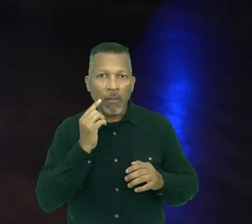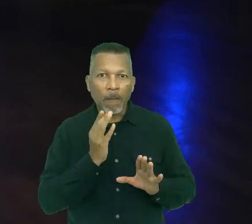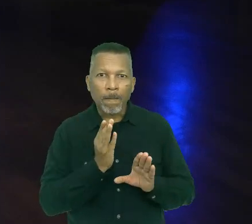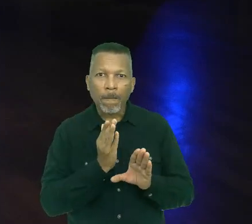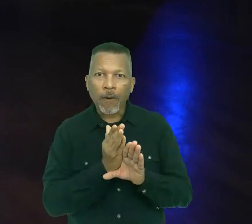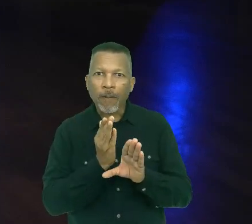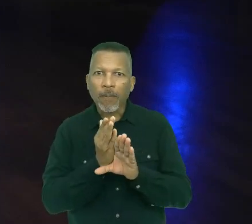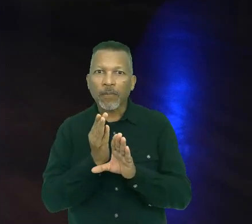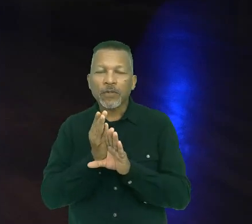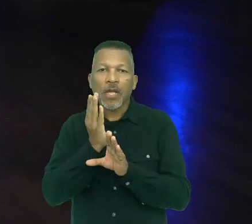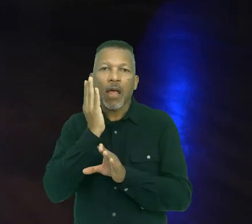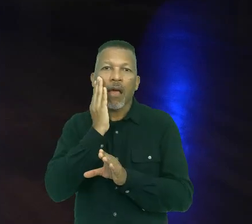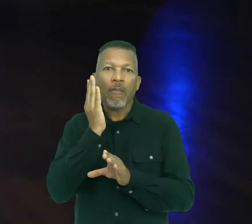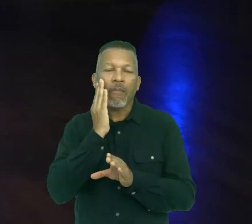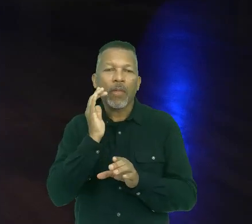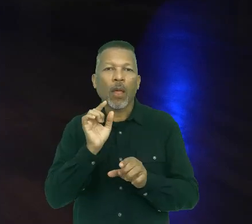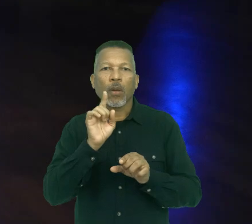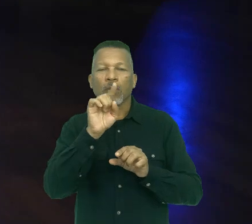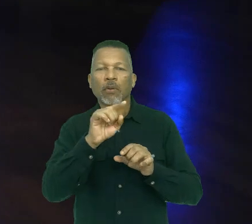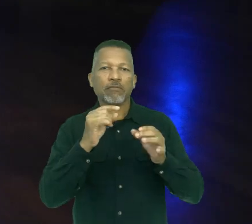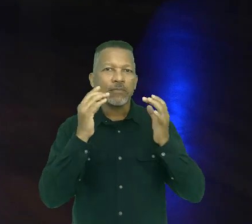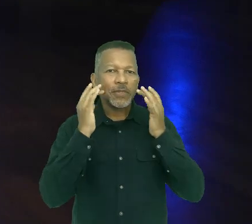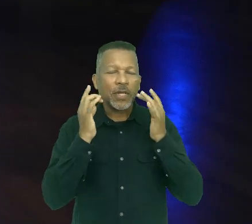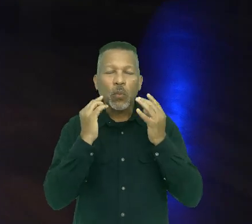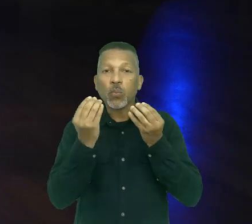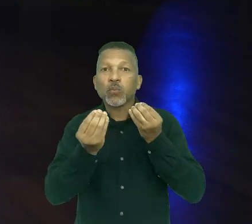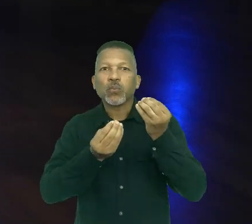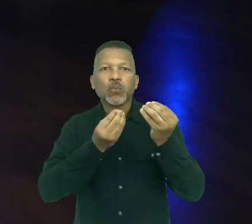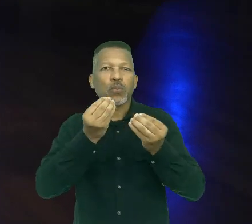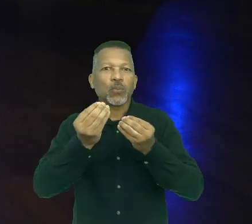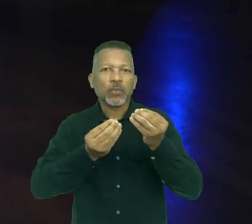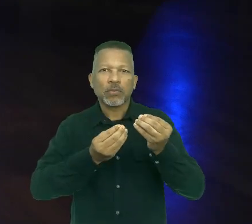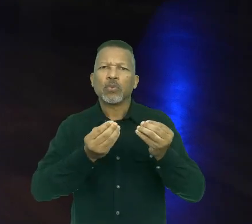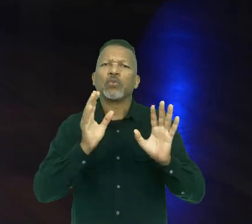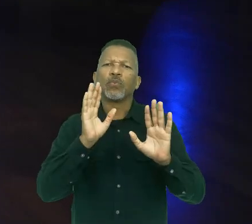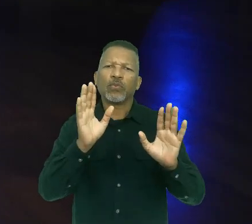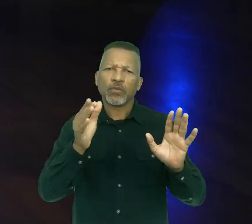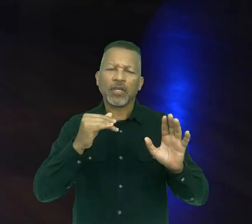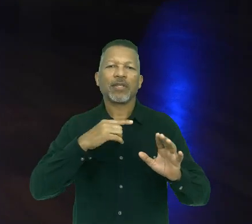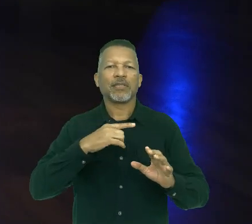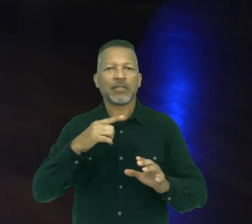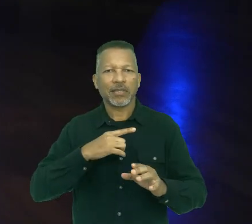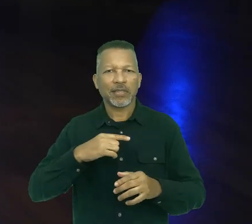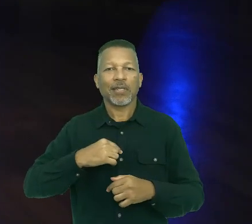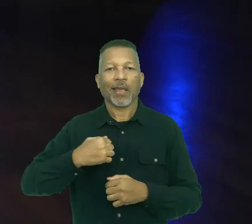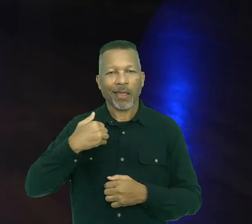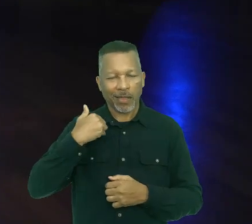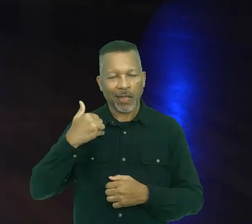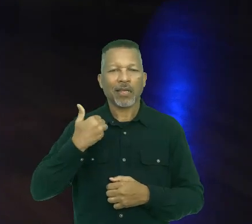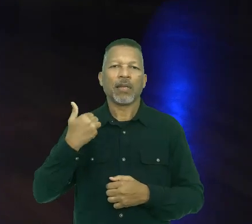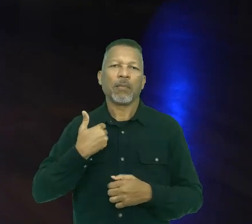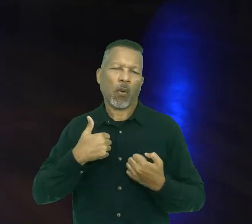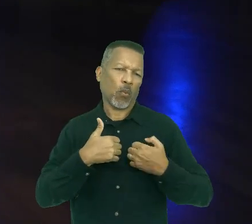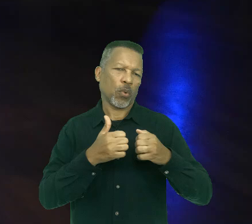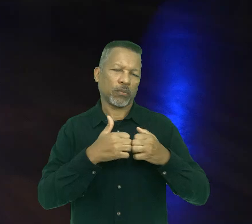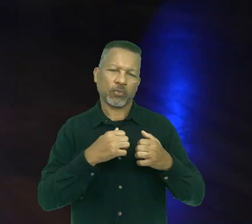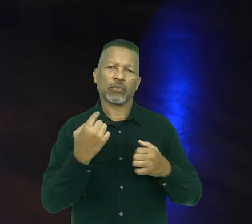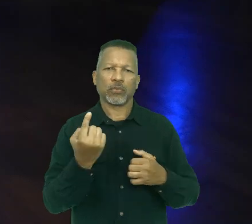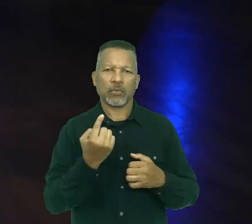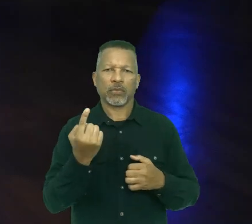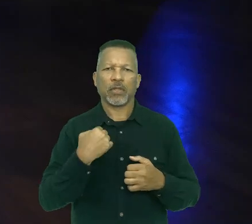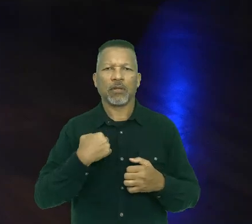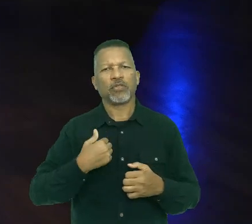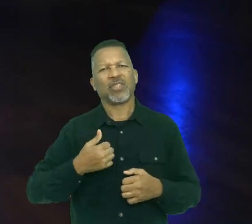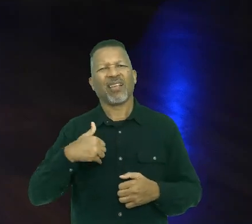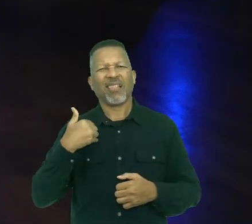fui sabendo que aquilo ali era um espetáculo de teatro. Eu acho que eu já tinha idade para pegar ônibus sozinho, 10 anos, 11